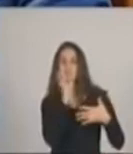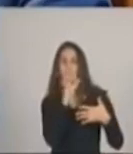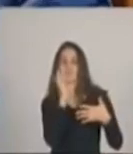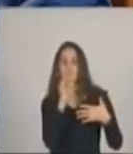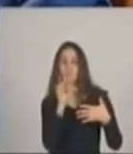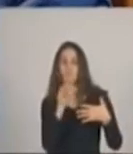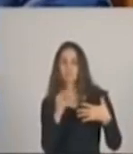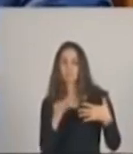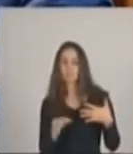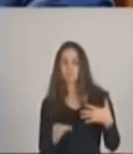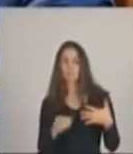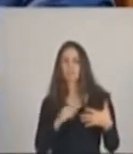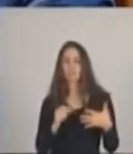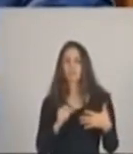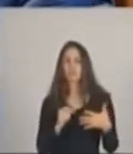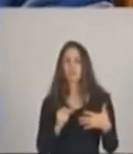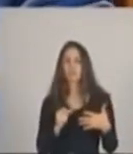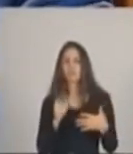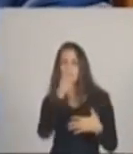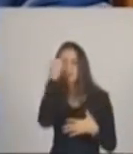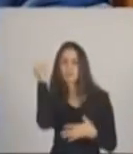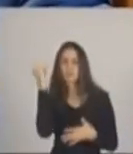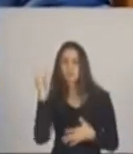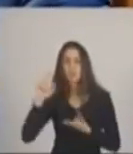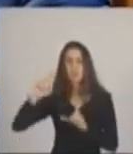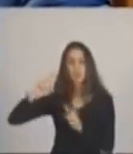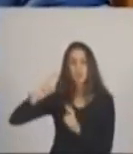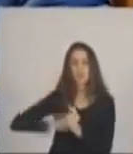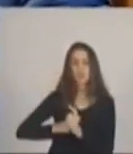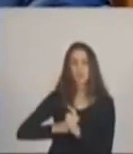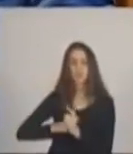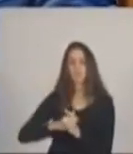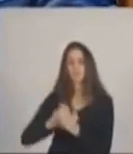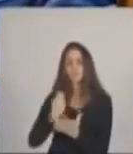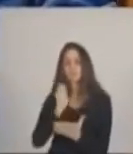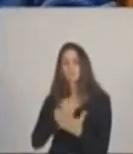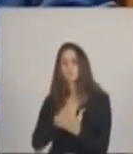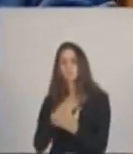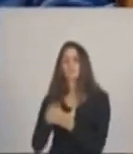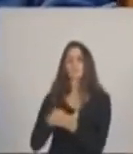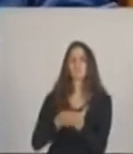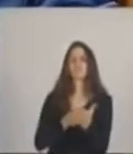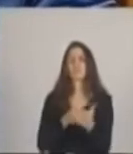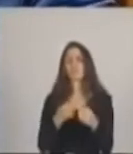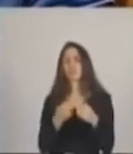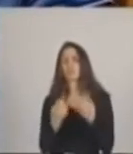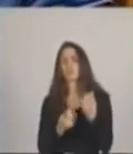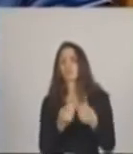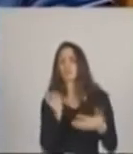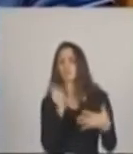para a cobrança de dívida aos consumidores na forma em que especifica.